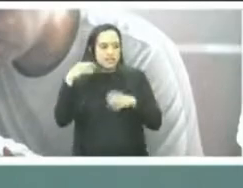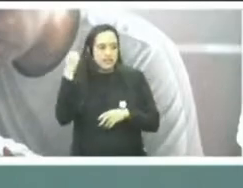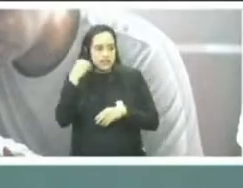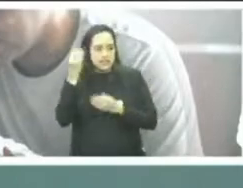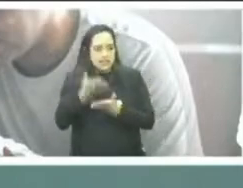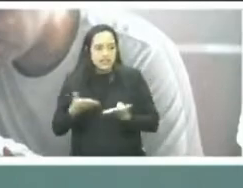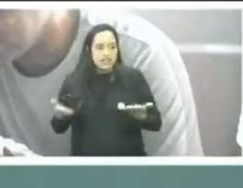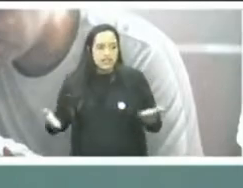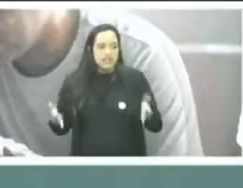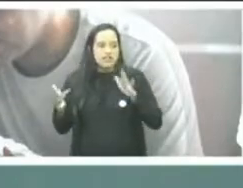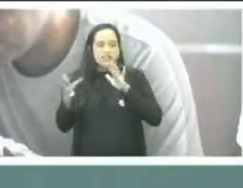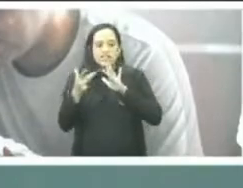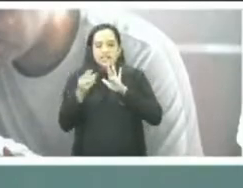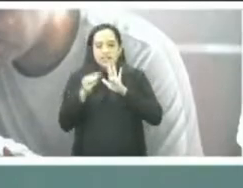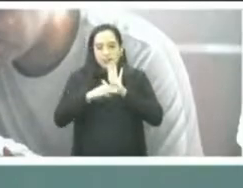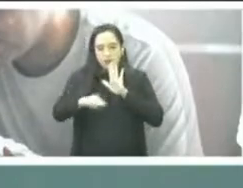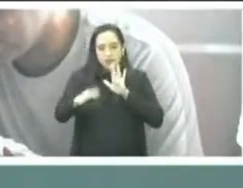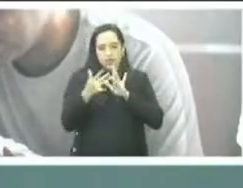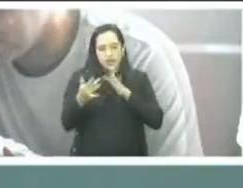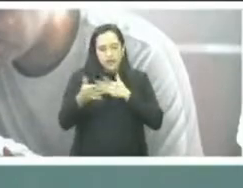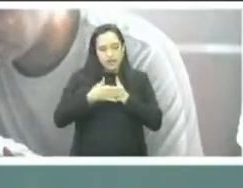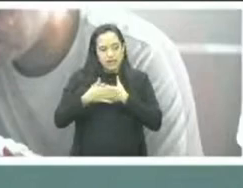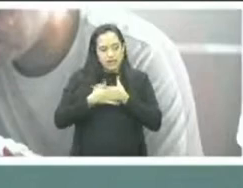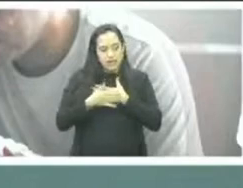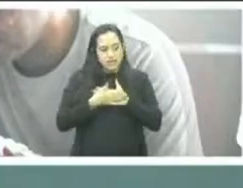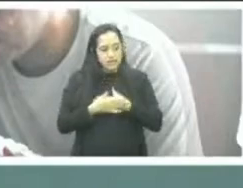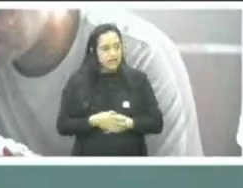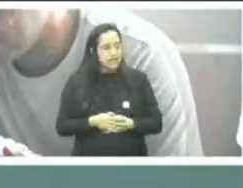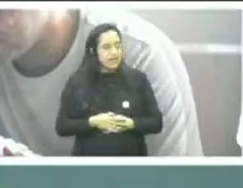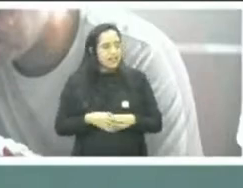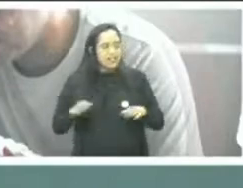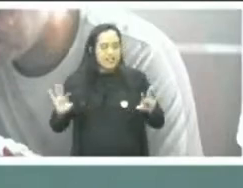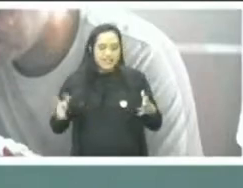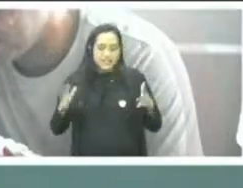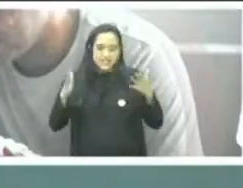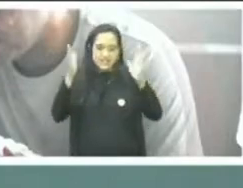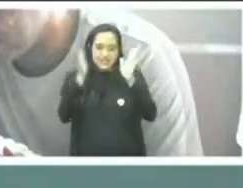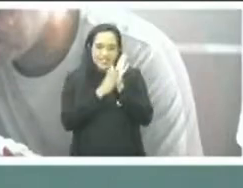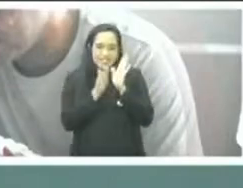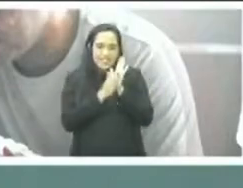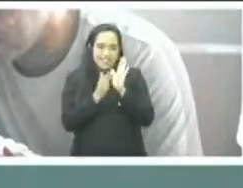o método Canguru. Mais uma salva de palmas, gente.